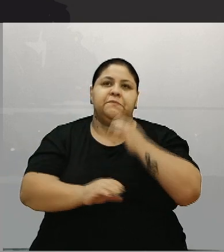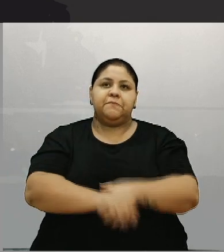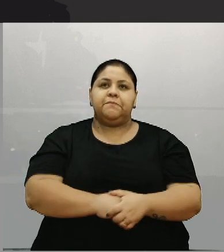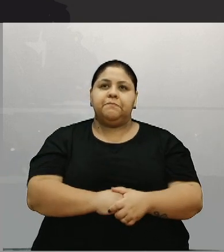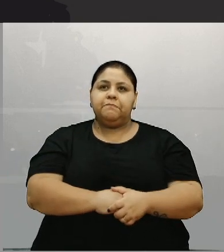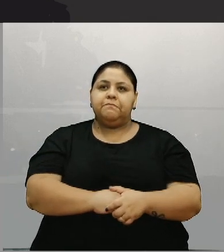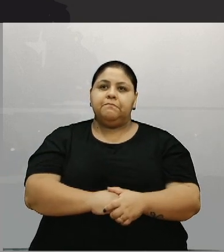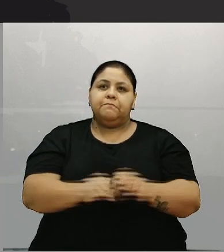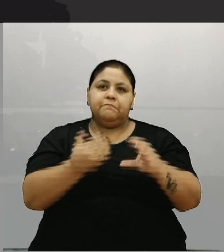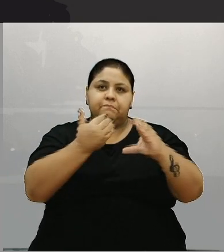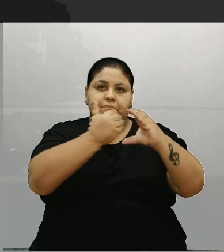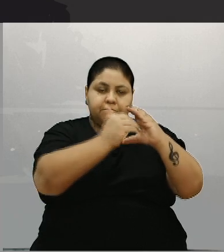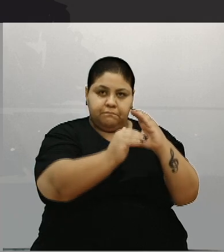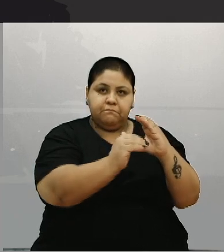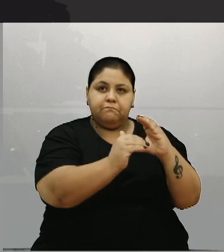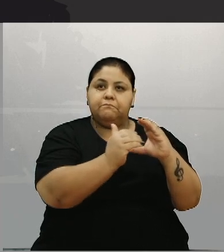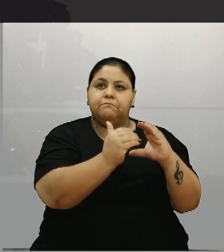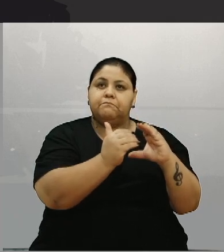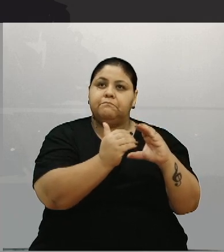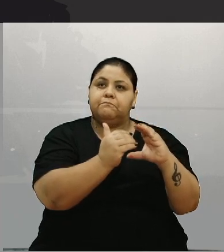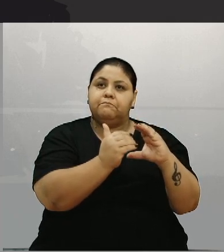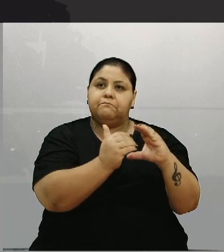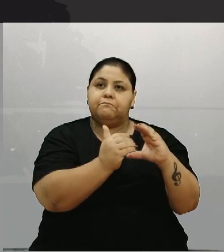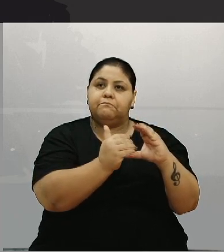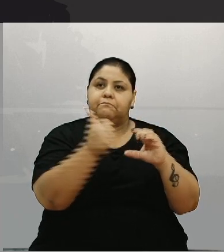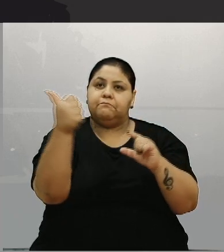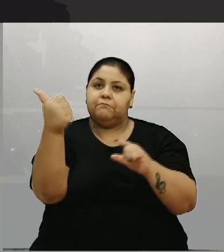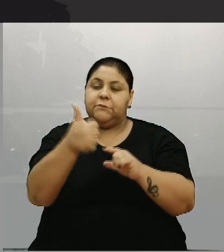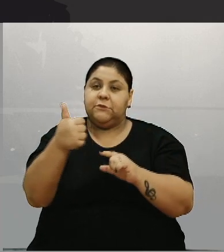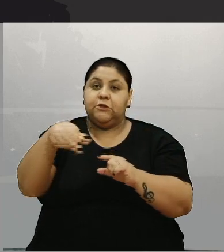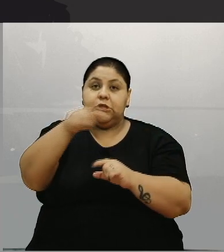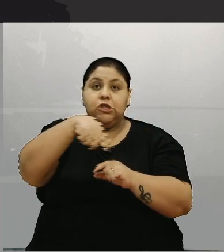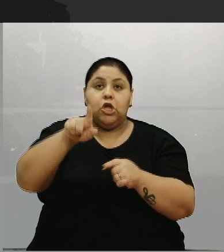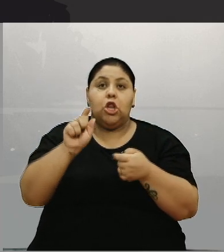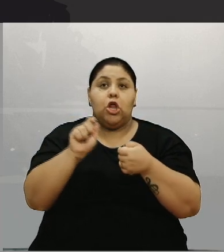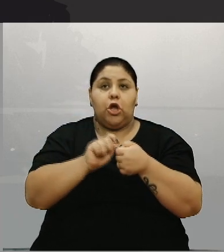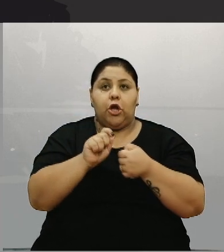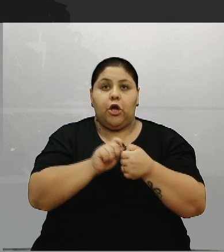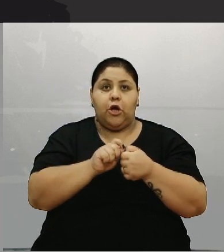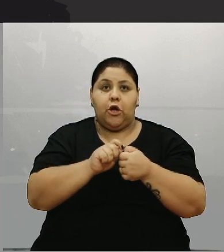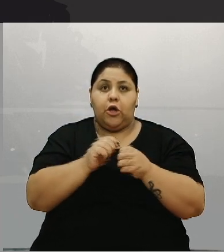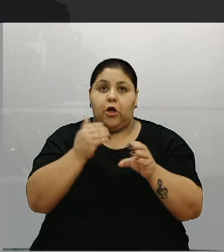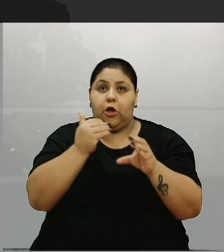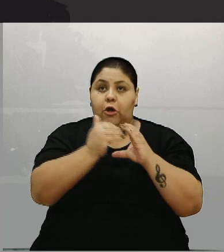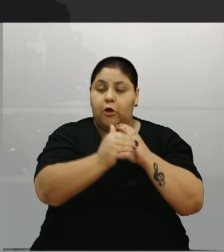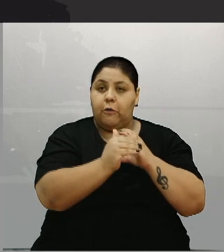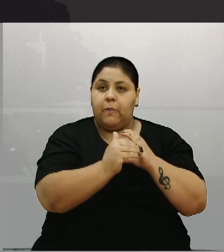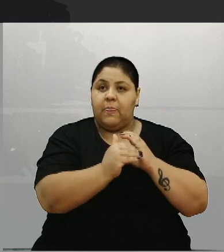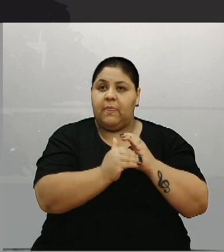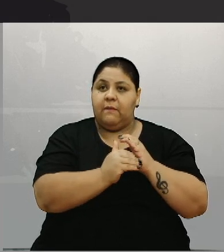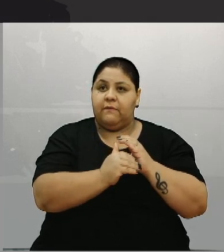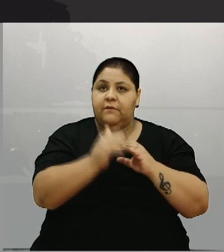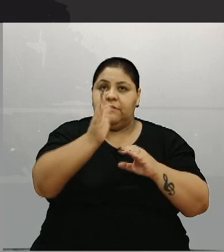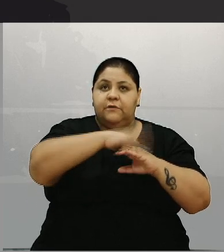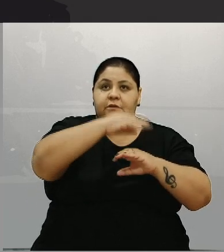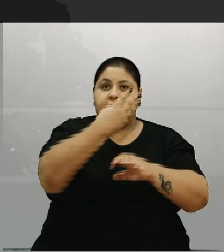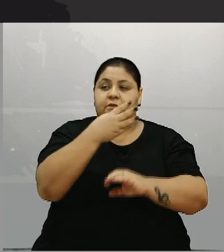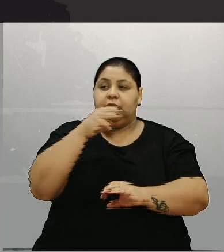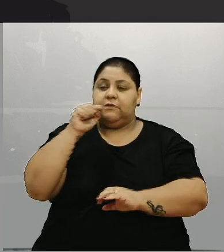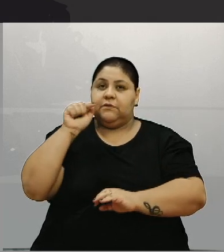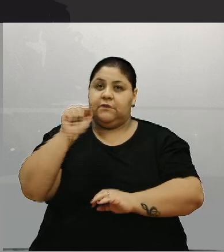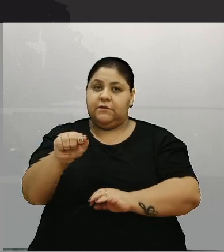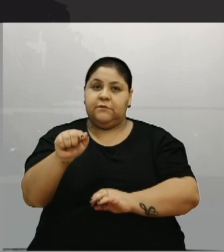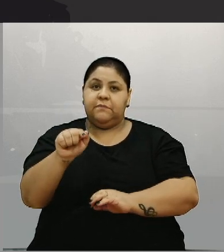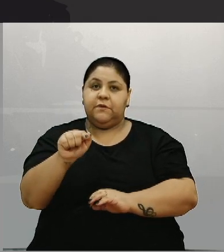Destinação da arrecadação. A primeira coisa que nós fizemos foi destinar os mais de 3 mil quilos de